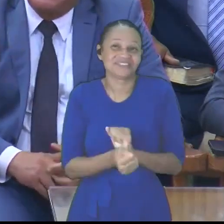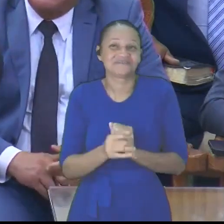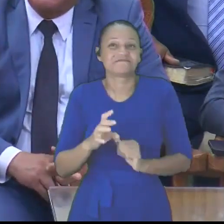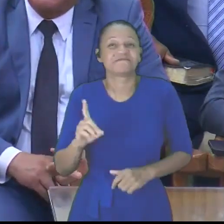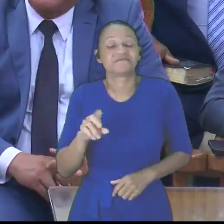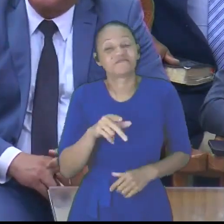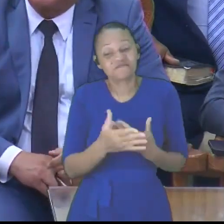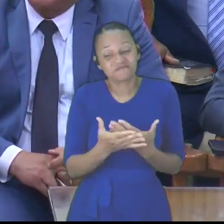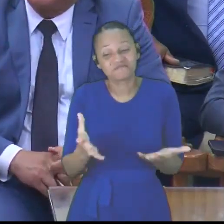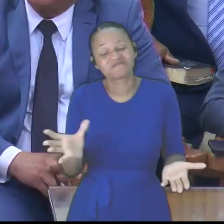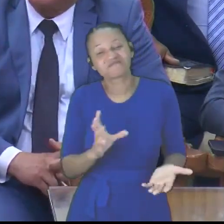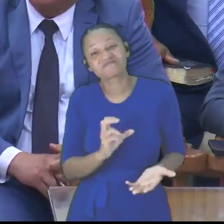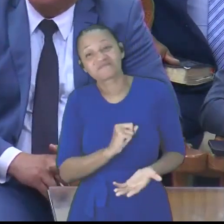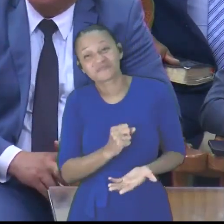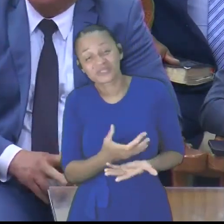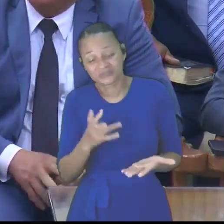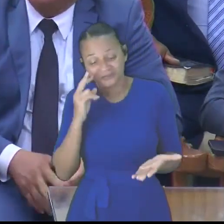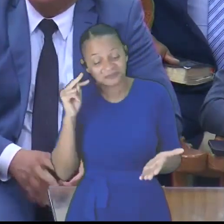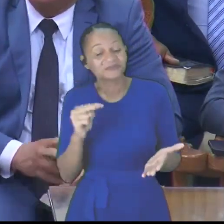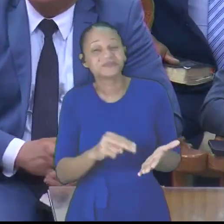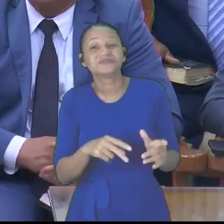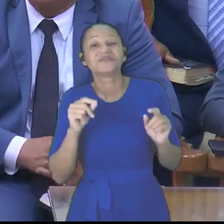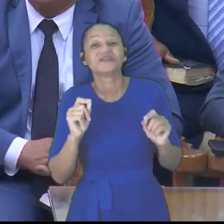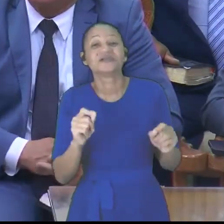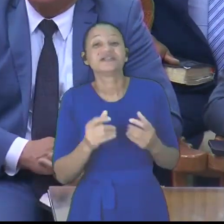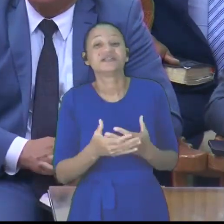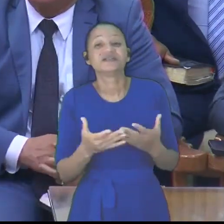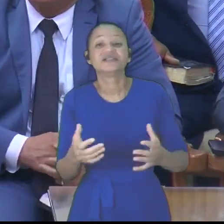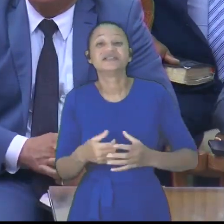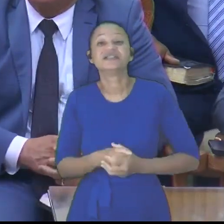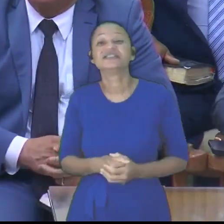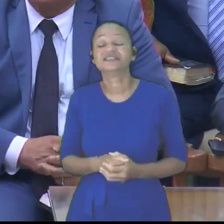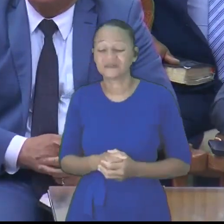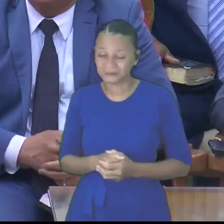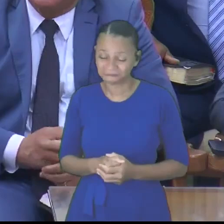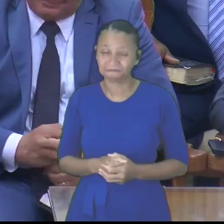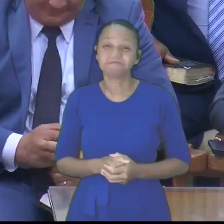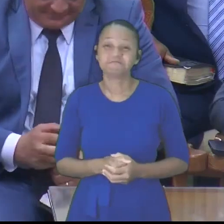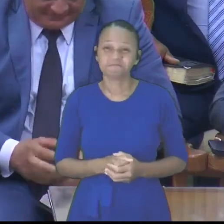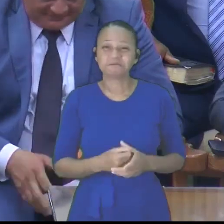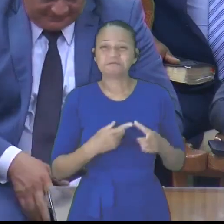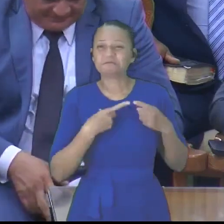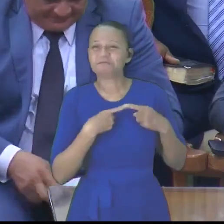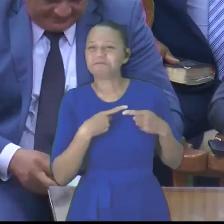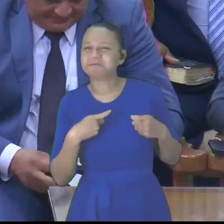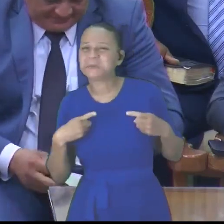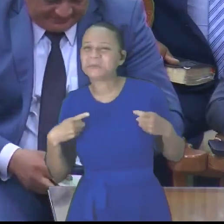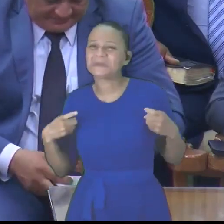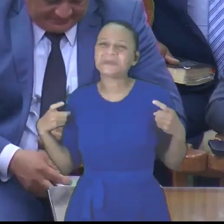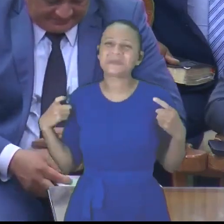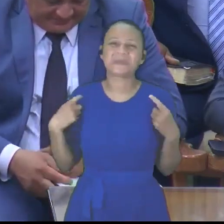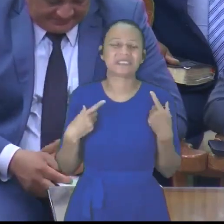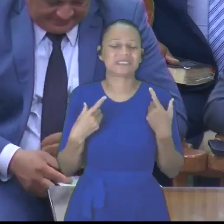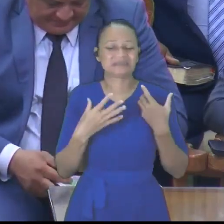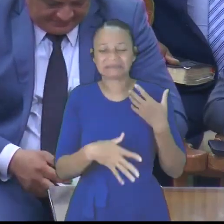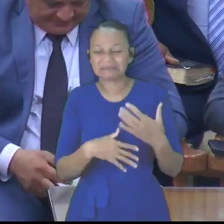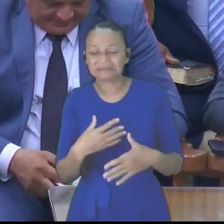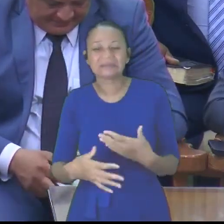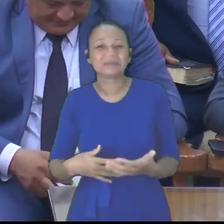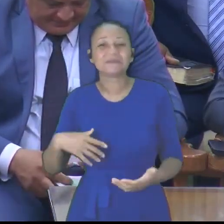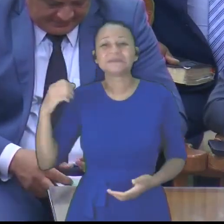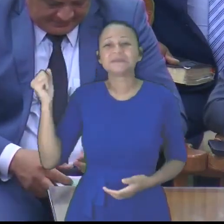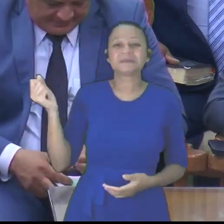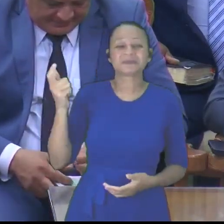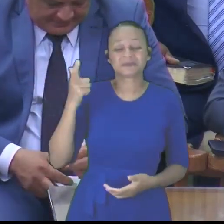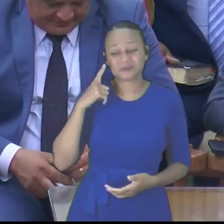Então, irmãos amados, nós vemos aqui que a grande tribulação é que vai se... Quando é que vai se cumprir o sol? Vamos